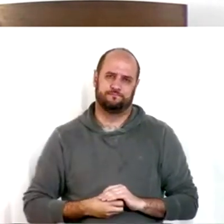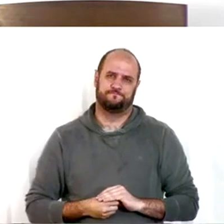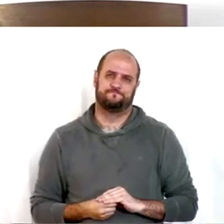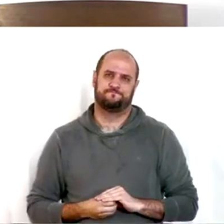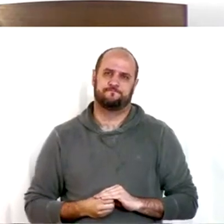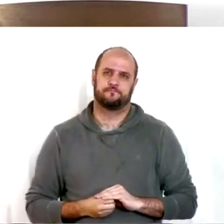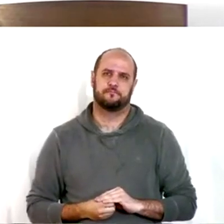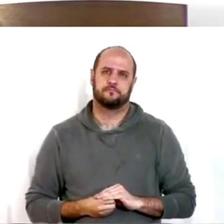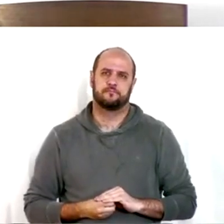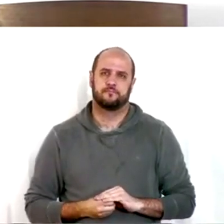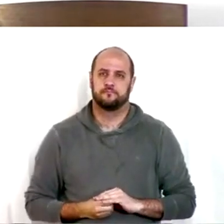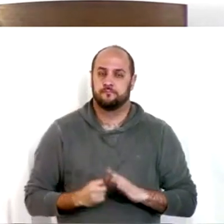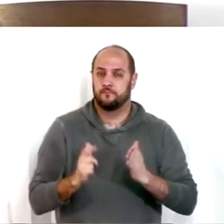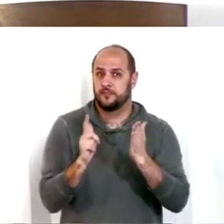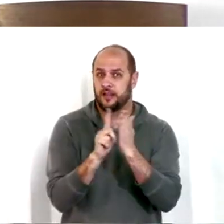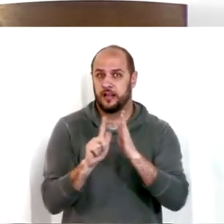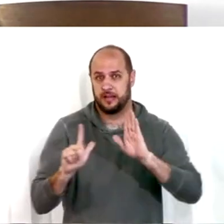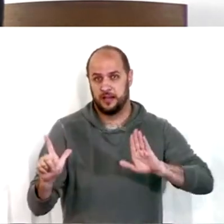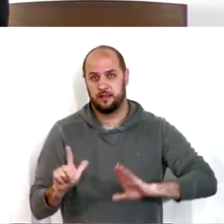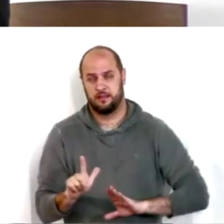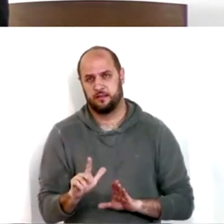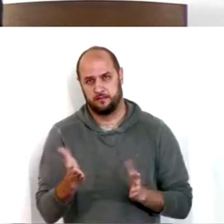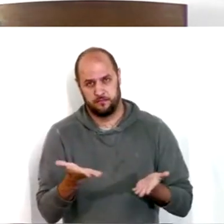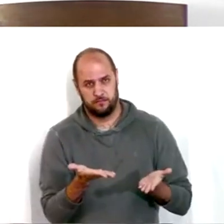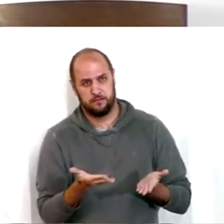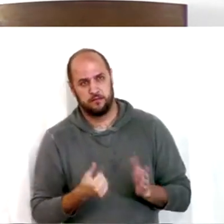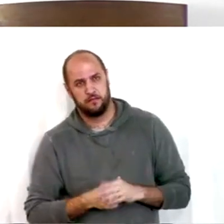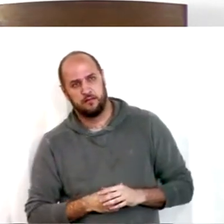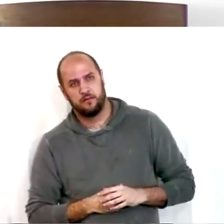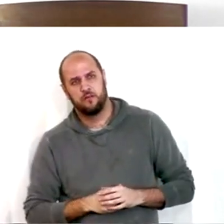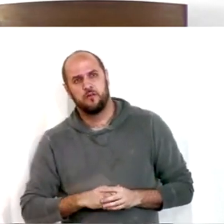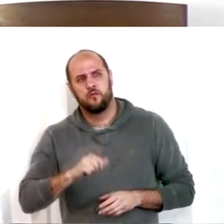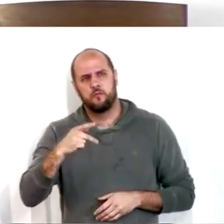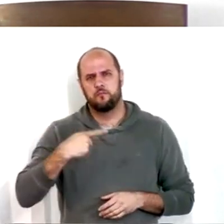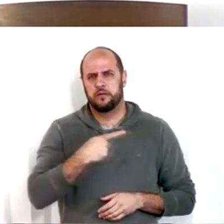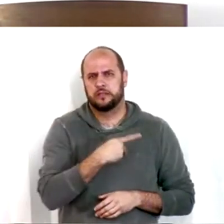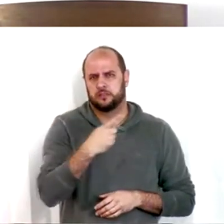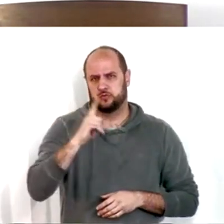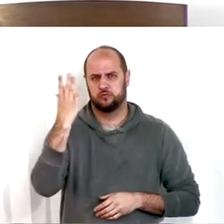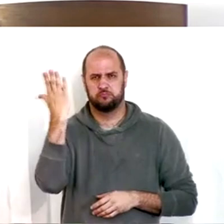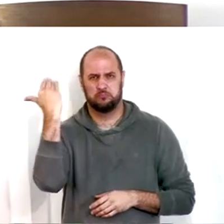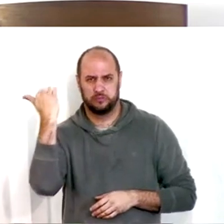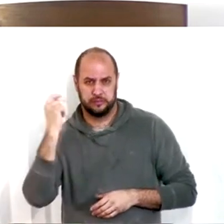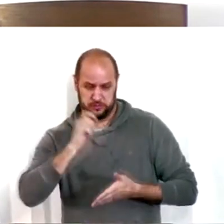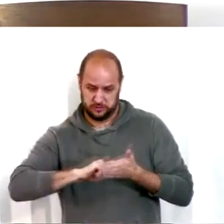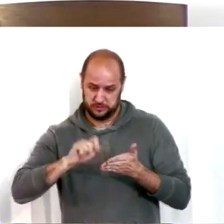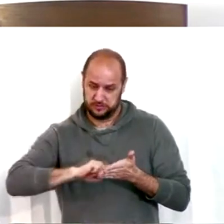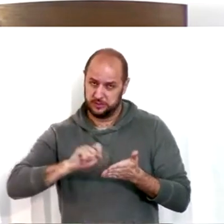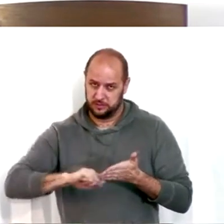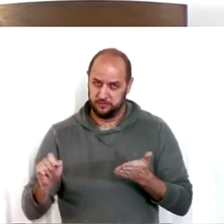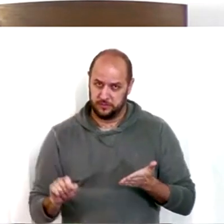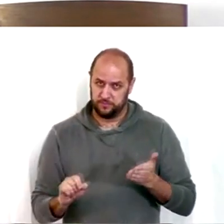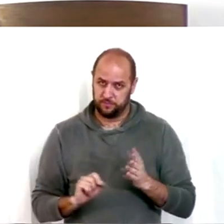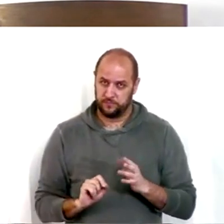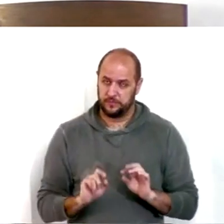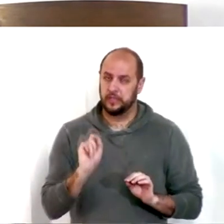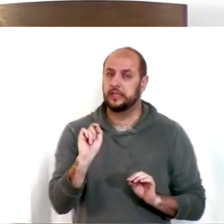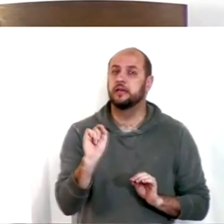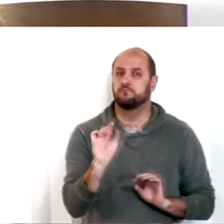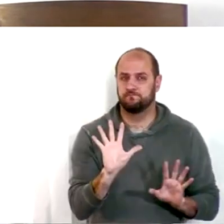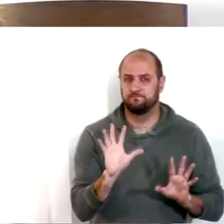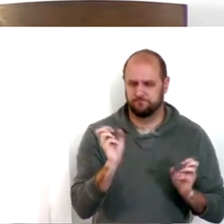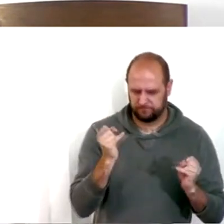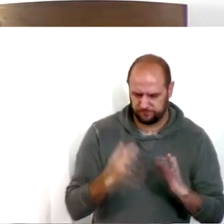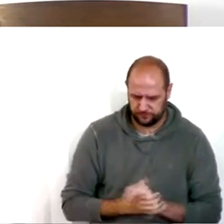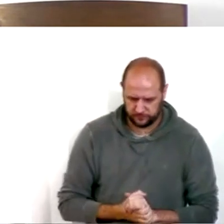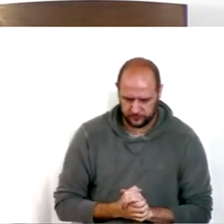morte. Sobre a lei do levirato, Sinclair Ferguson, um pastor presbiteriano, escreve, abre aspas,